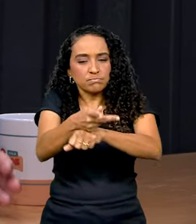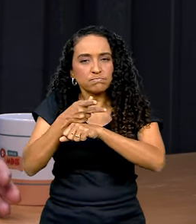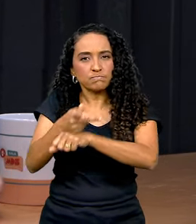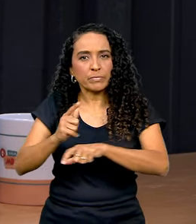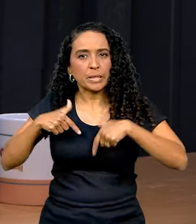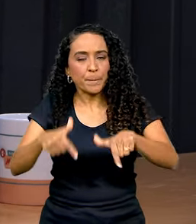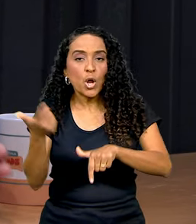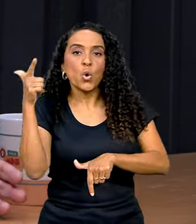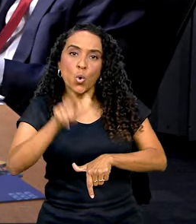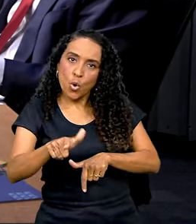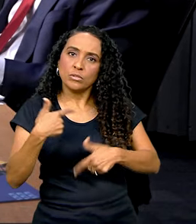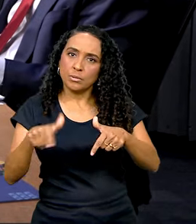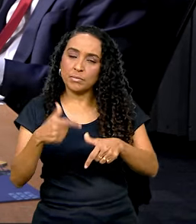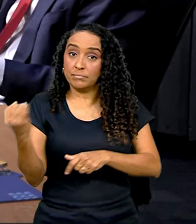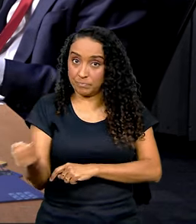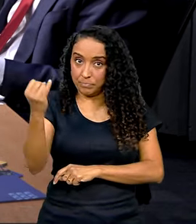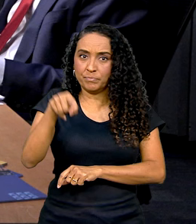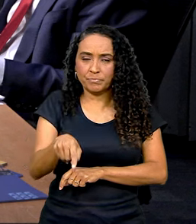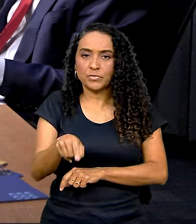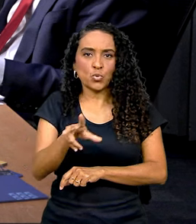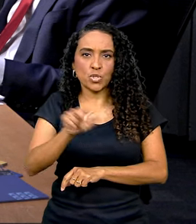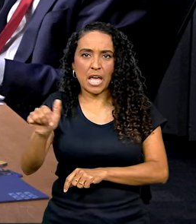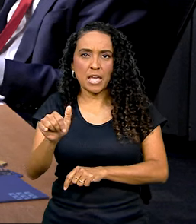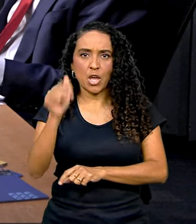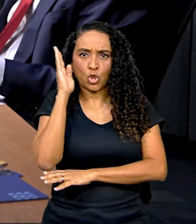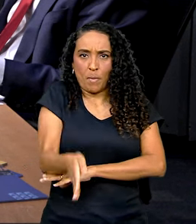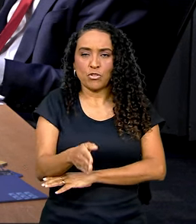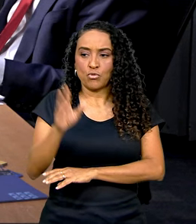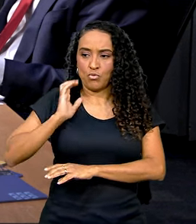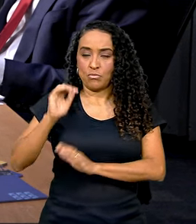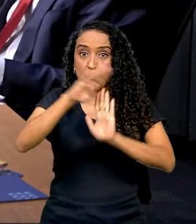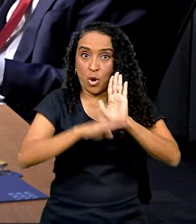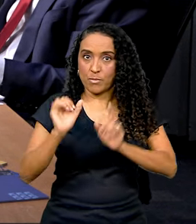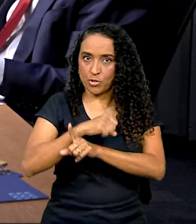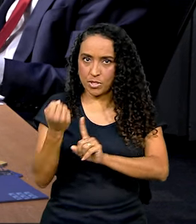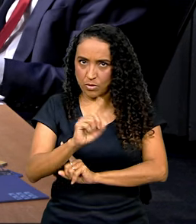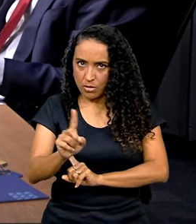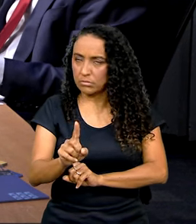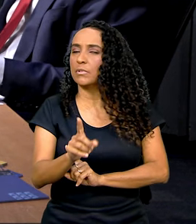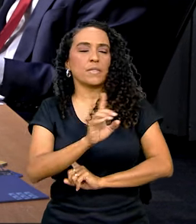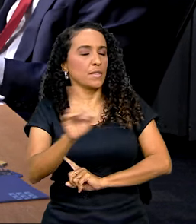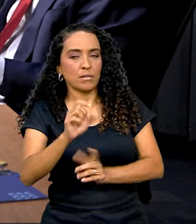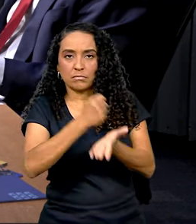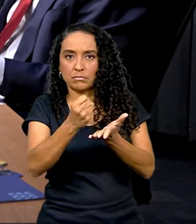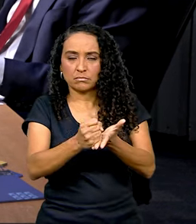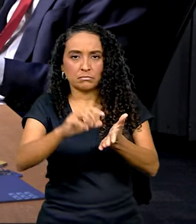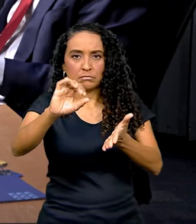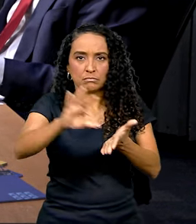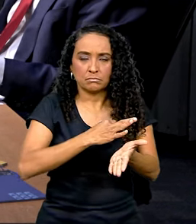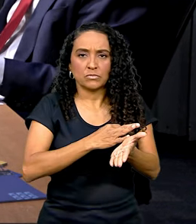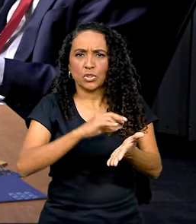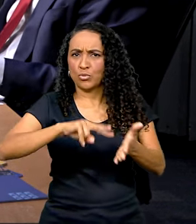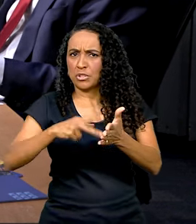buscando emprego que tá conseguindo emprego que é mais importante eles não saem automaticamente dos programas sociais não assim na carteira não